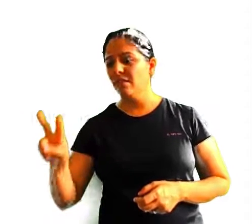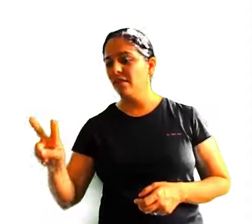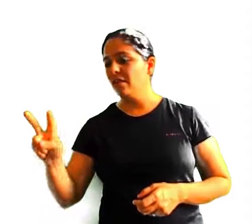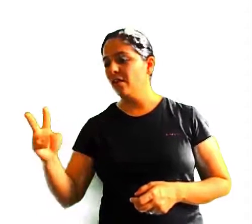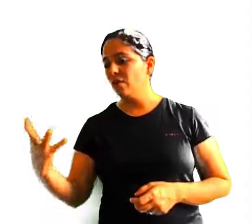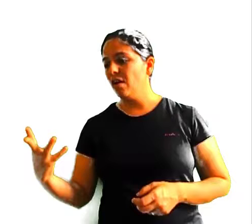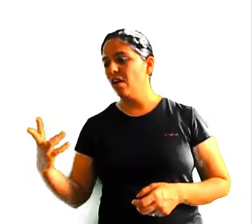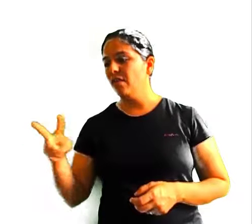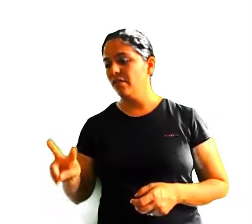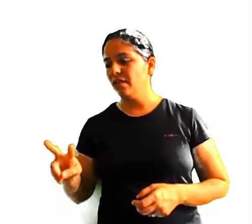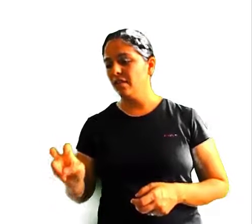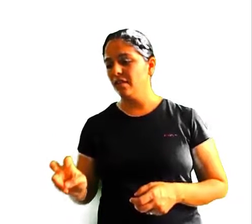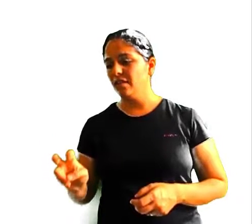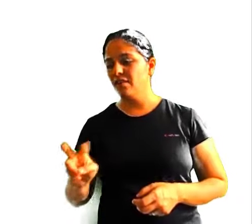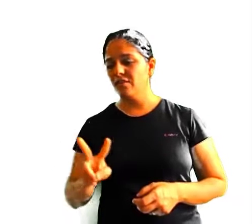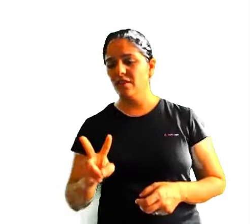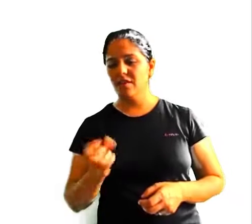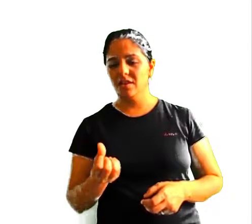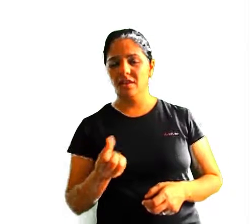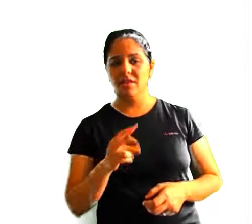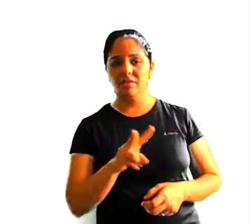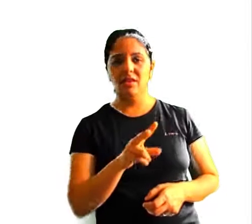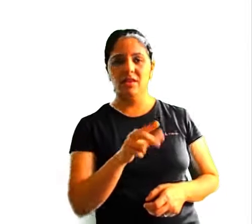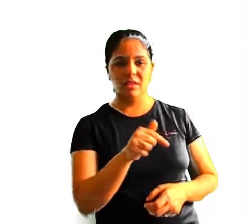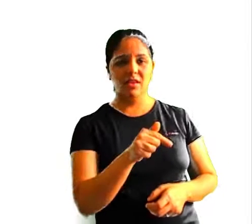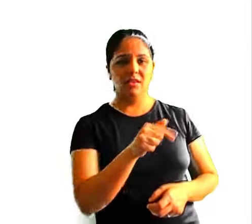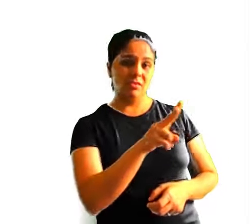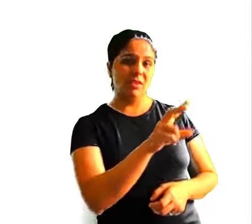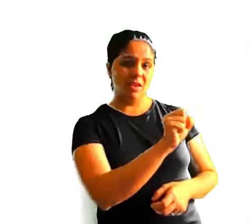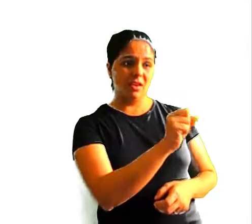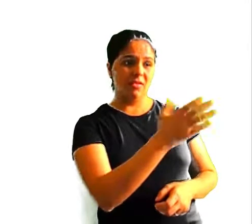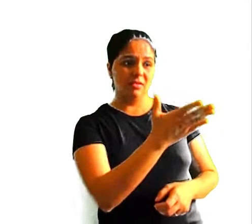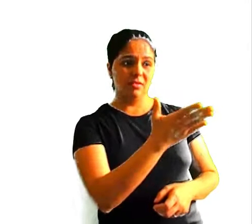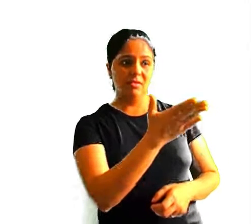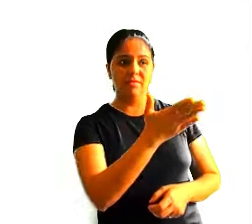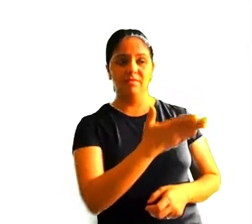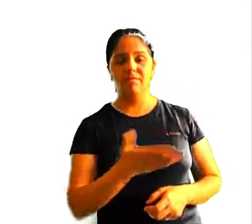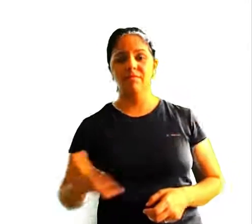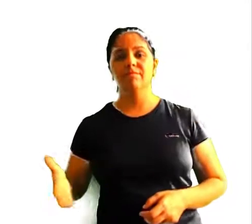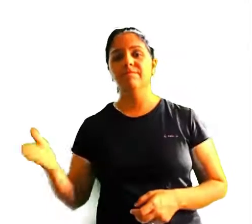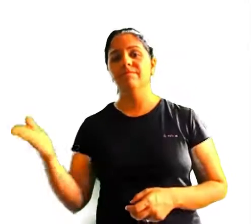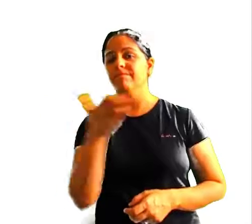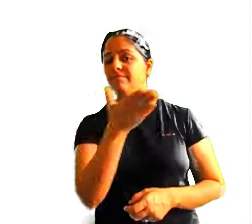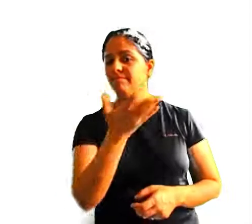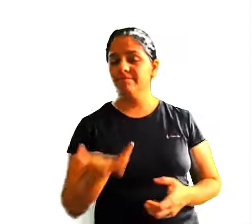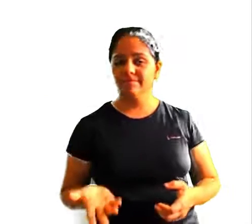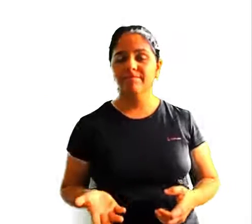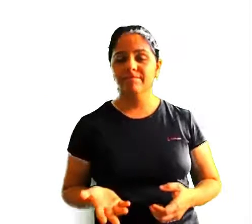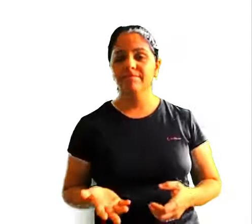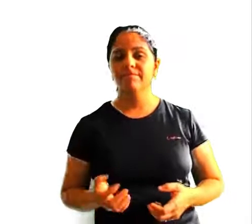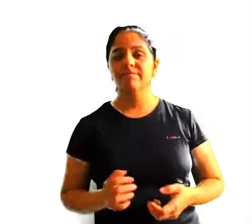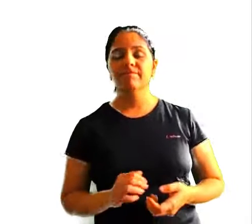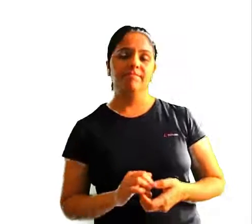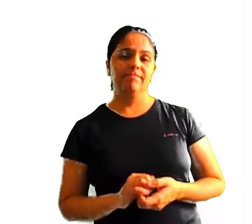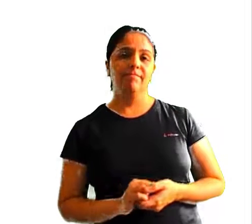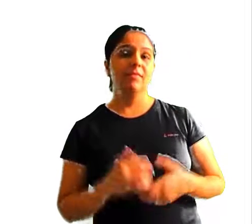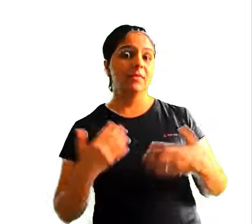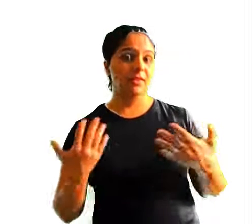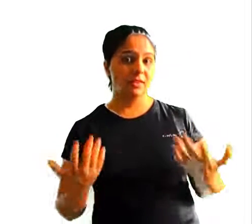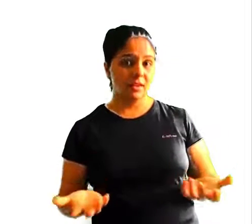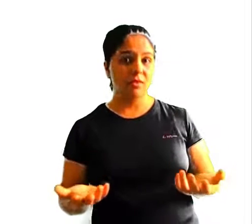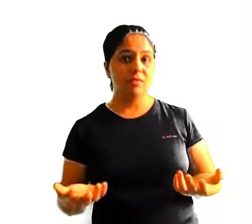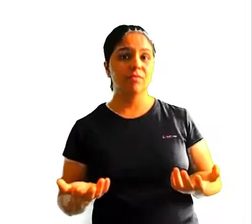V1, V2, V3, V4, V5, V6 e V7. E o VS, que é o V da fonte,